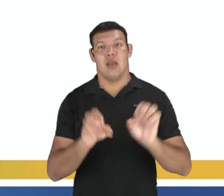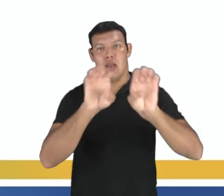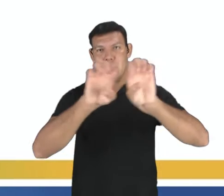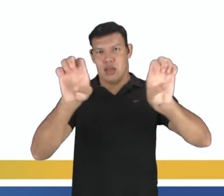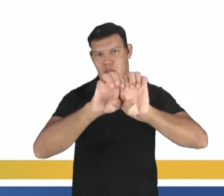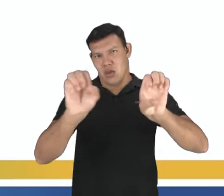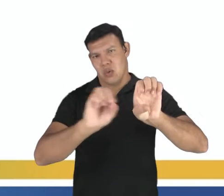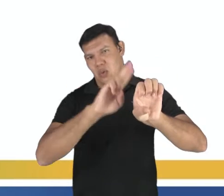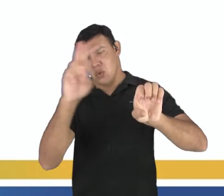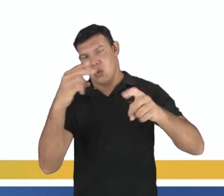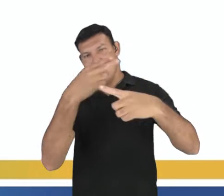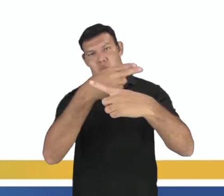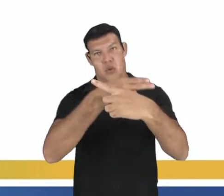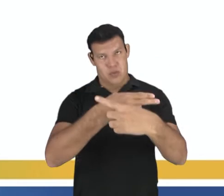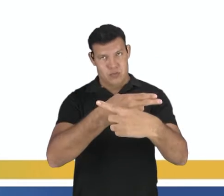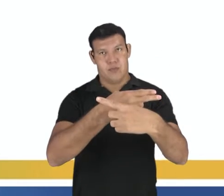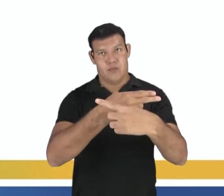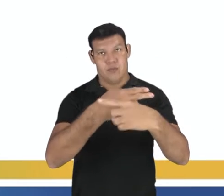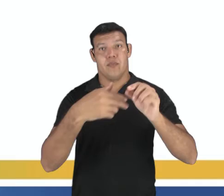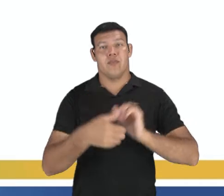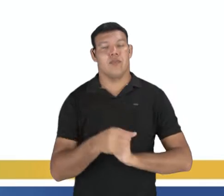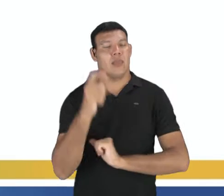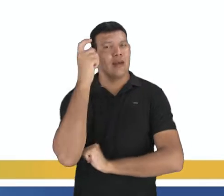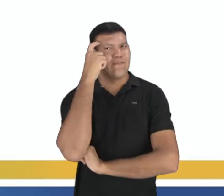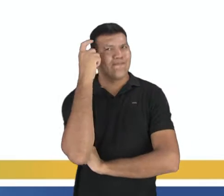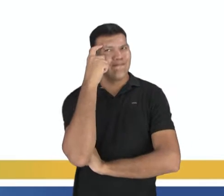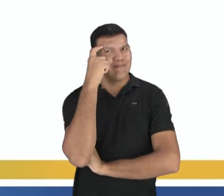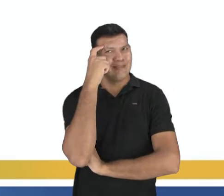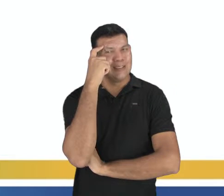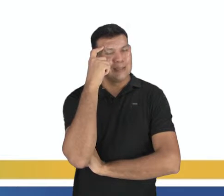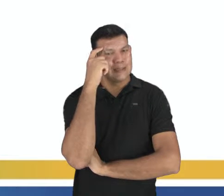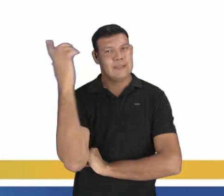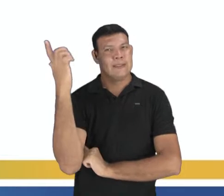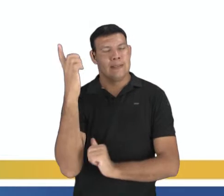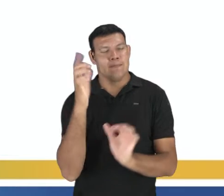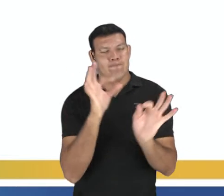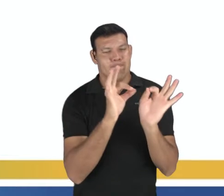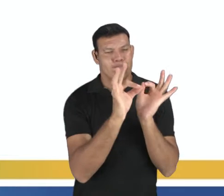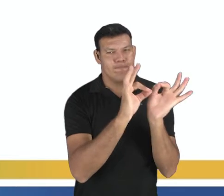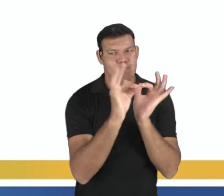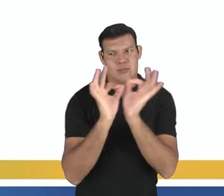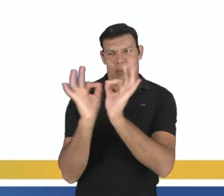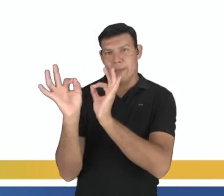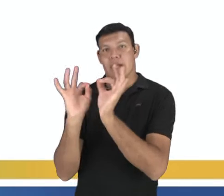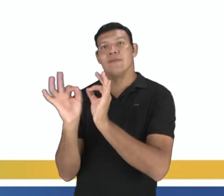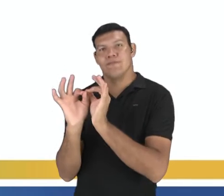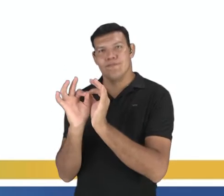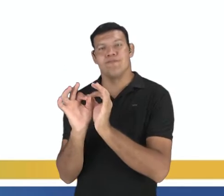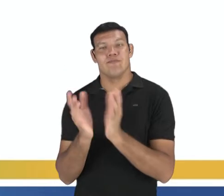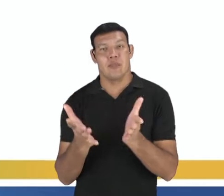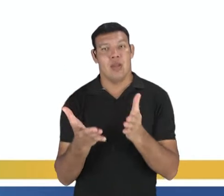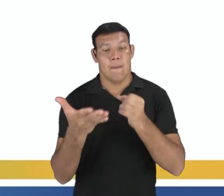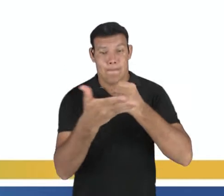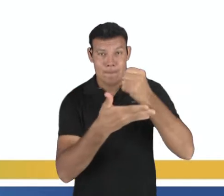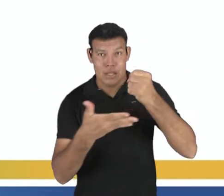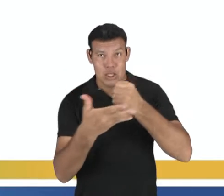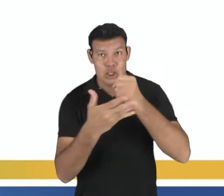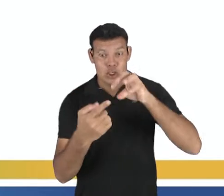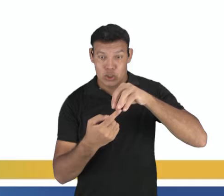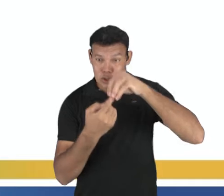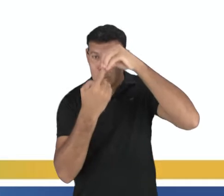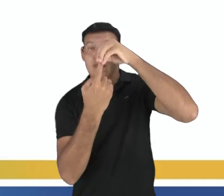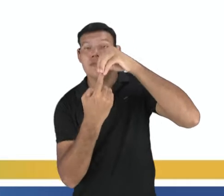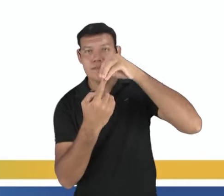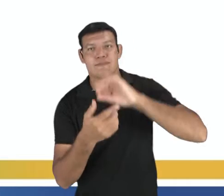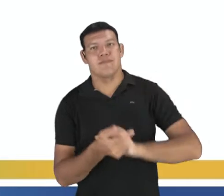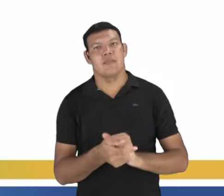ou inequação, vocês já devem pensar em ajustar o logaritmo para uma base só